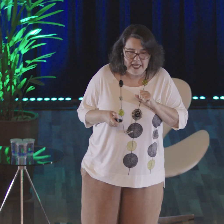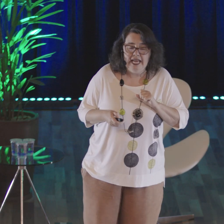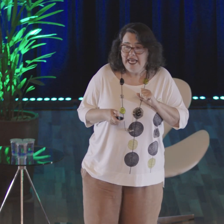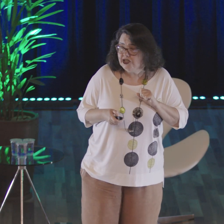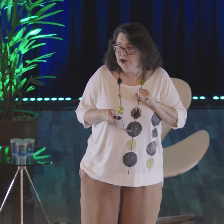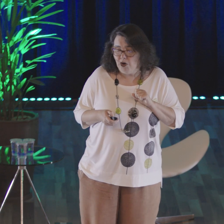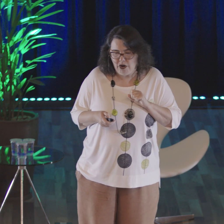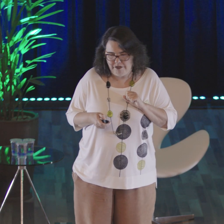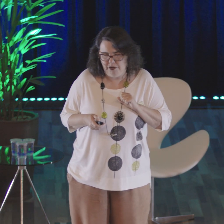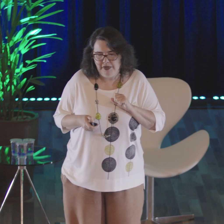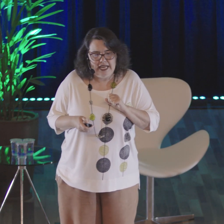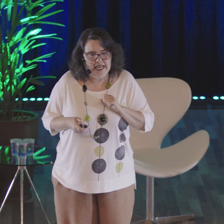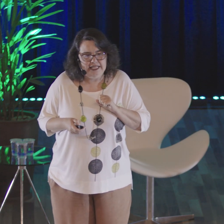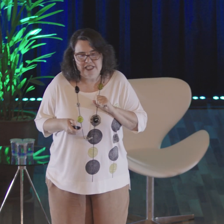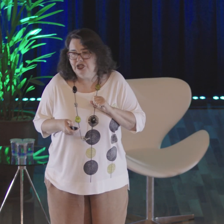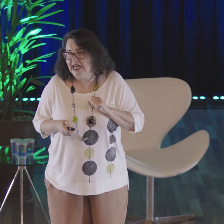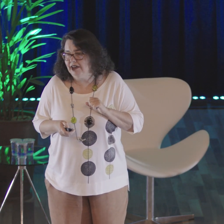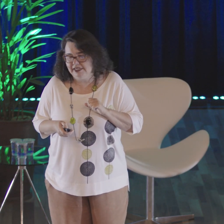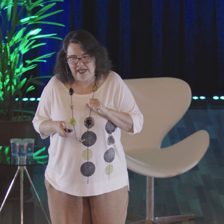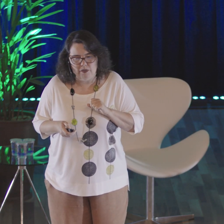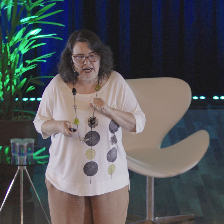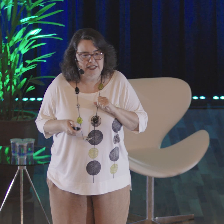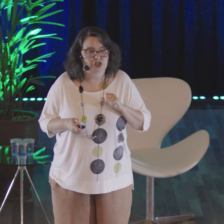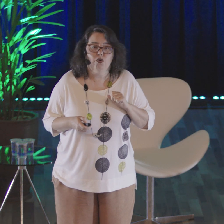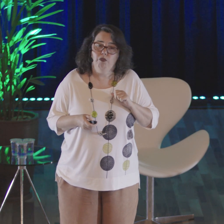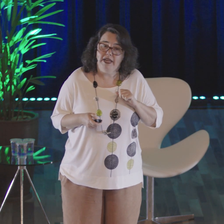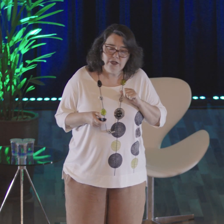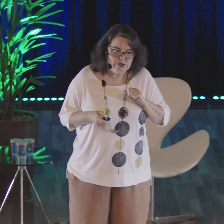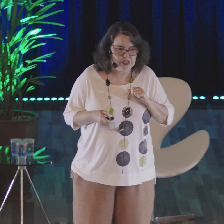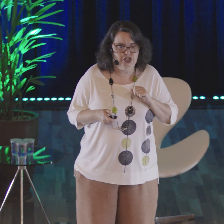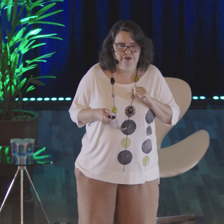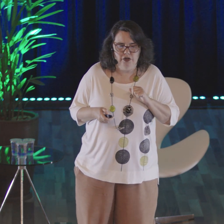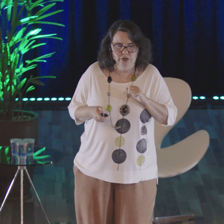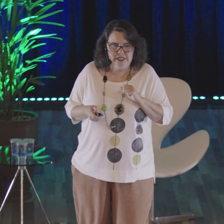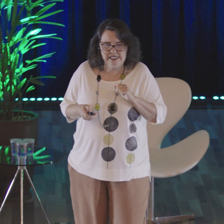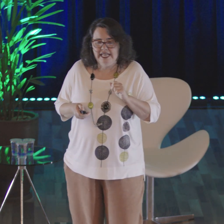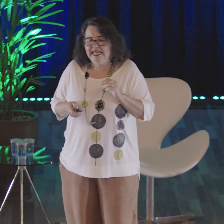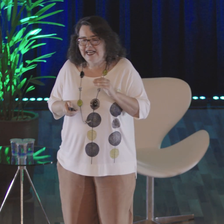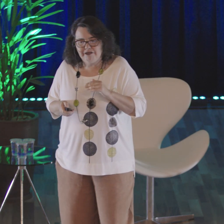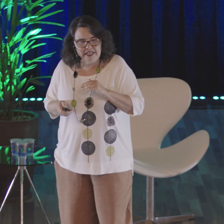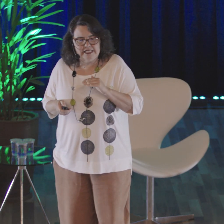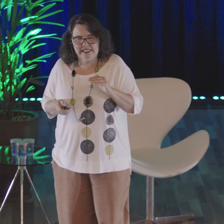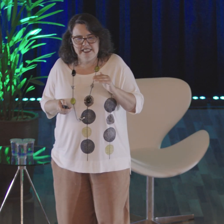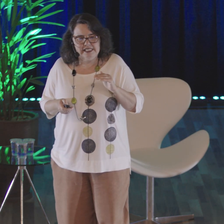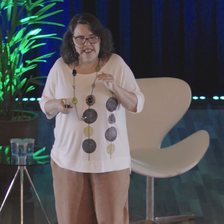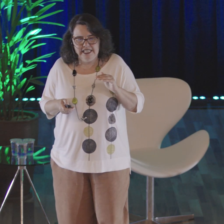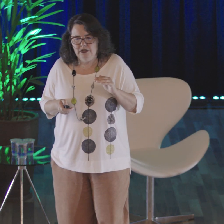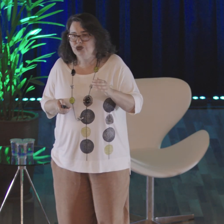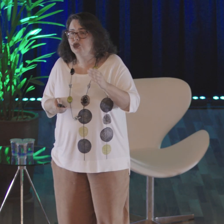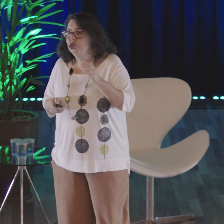dispõe. Este móvel, ele destinava-se à guarda de documentos e de valores em gavetas